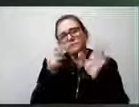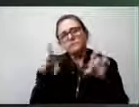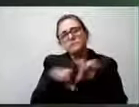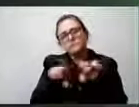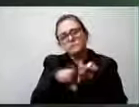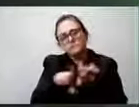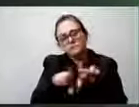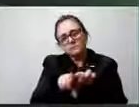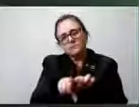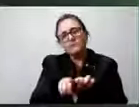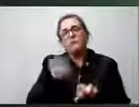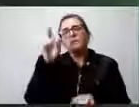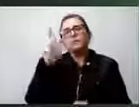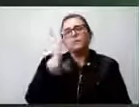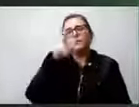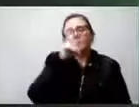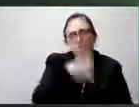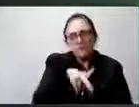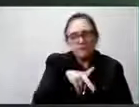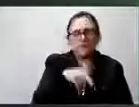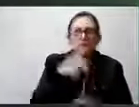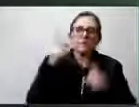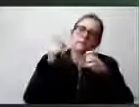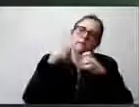como docente, como clínico,